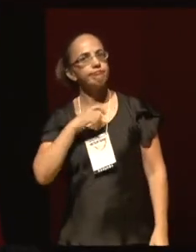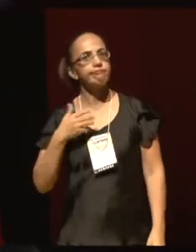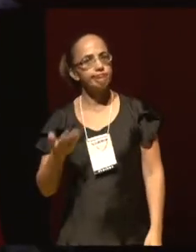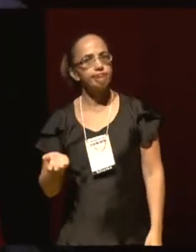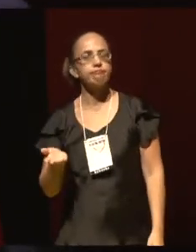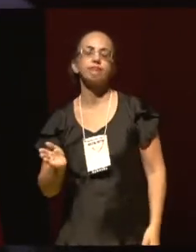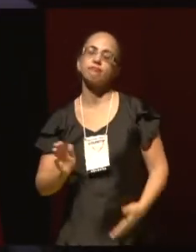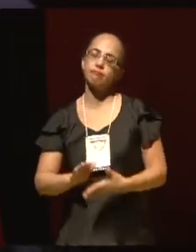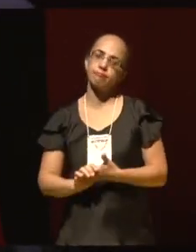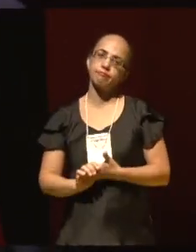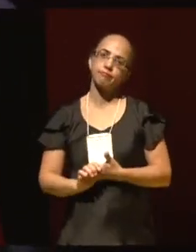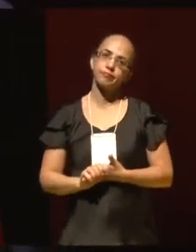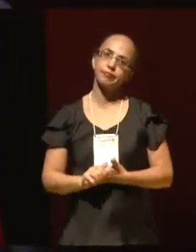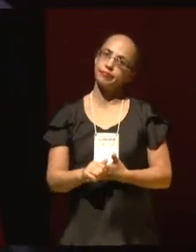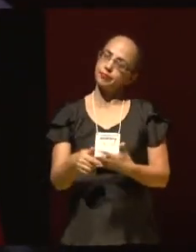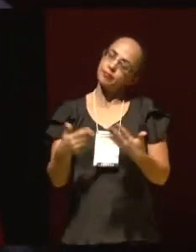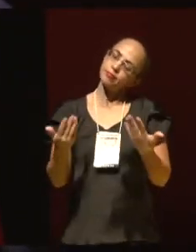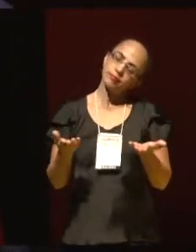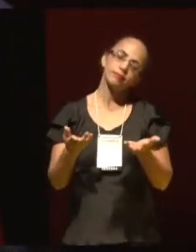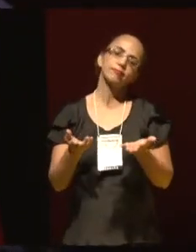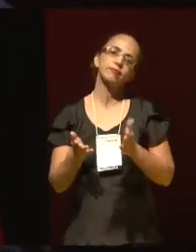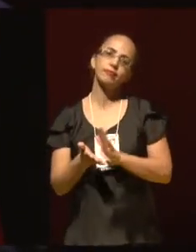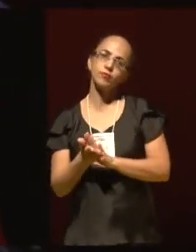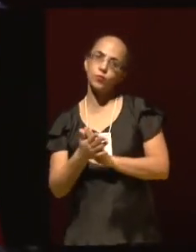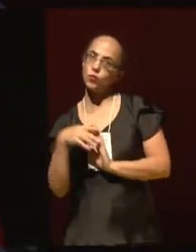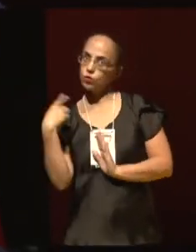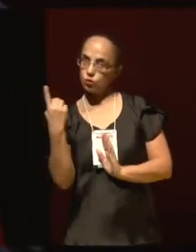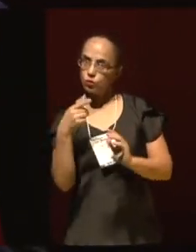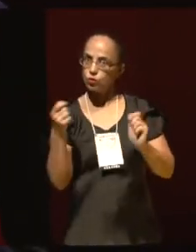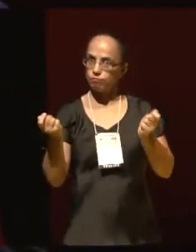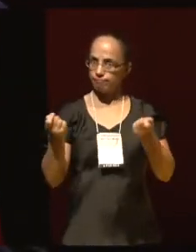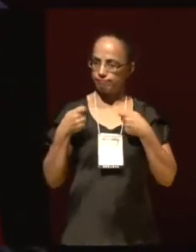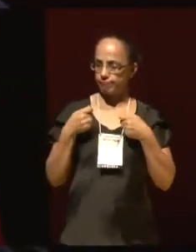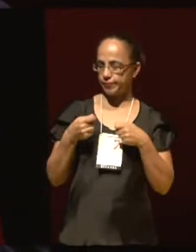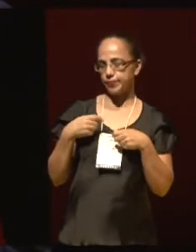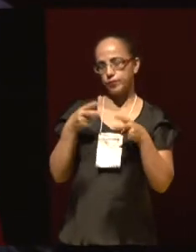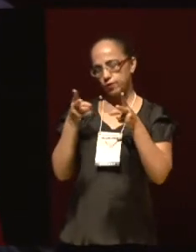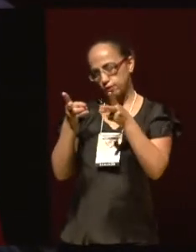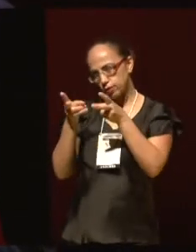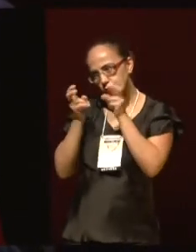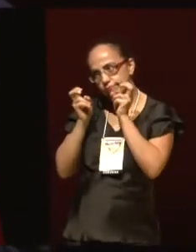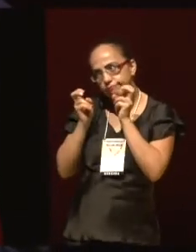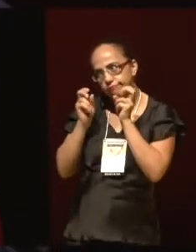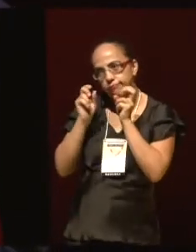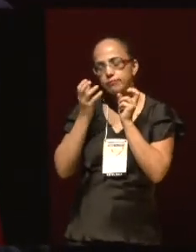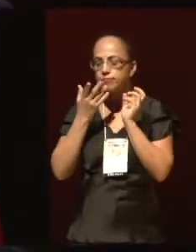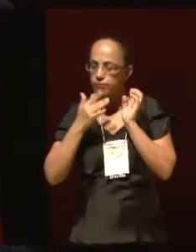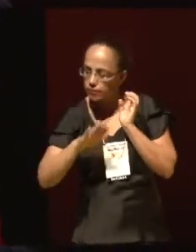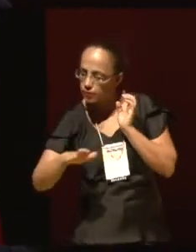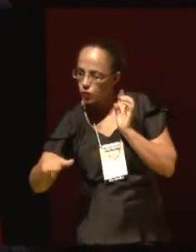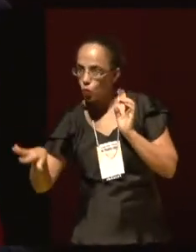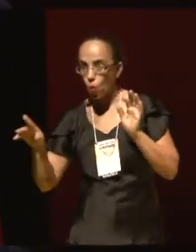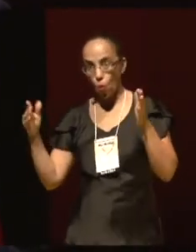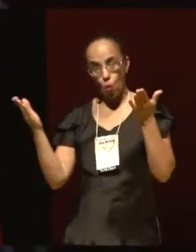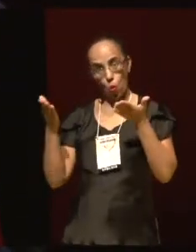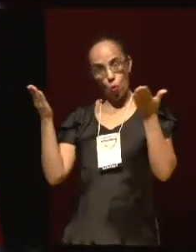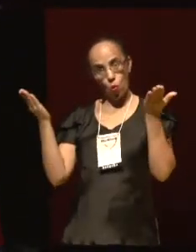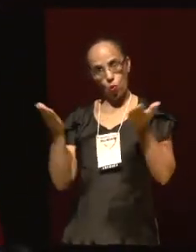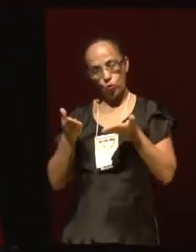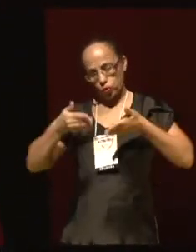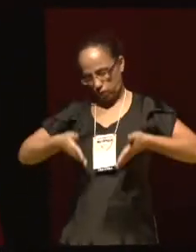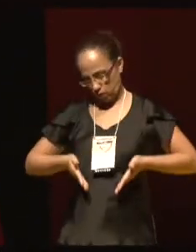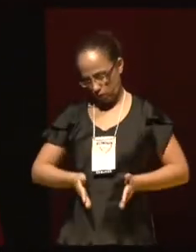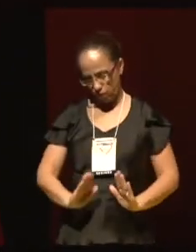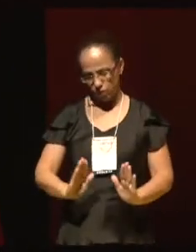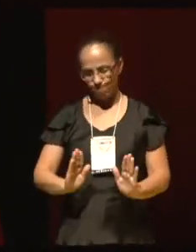Portanto, nós podemos observar crianças que hoje em dia nascem